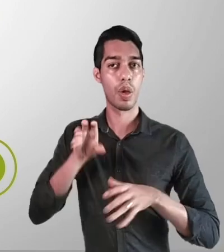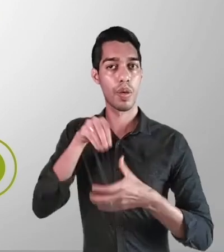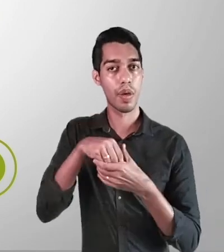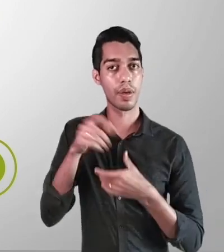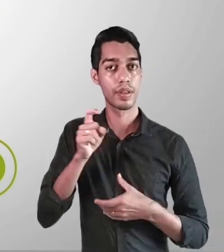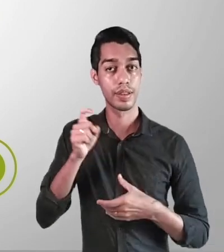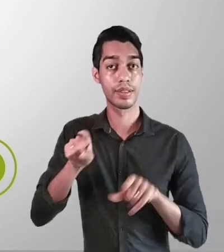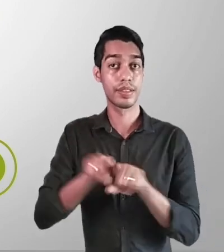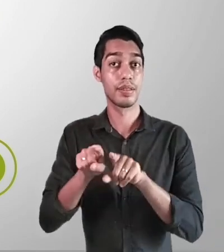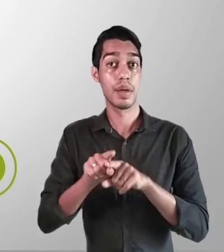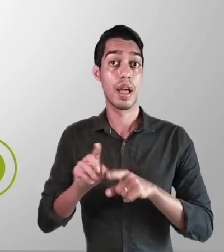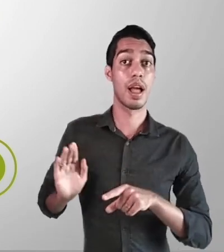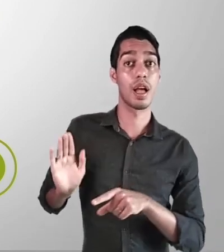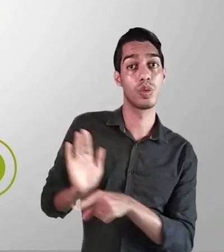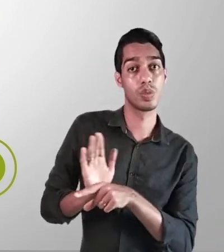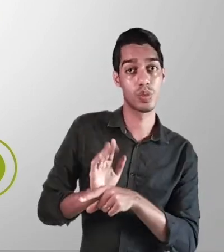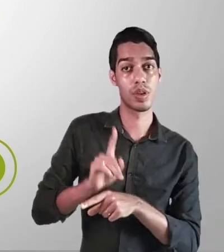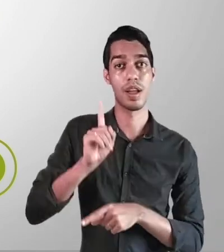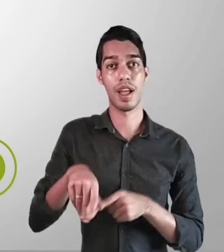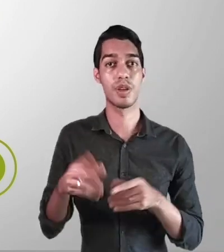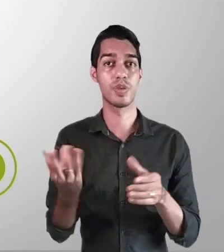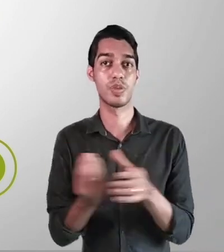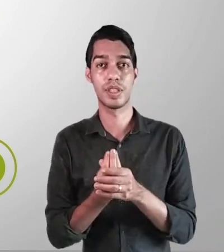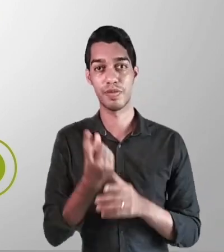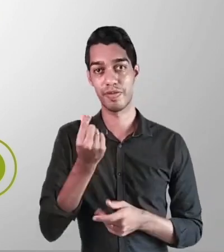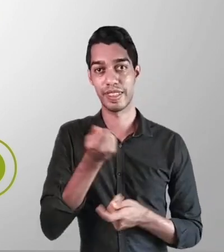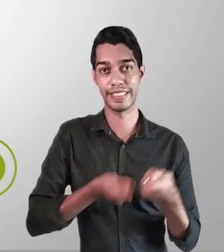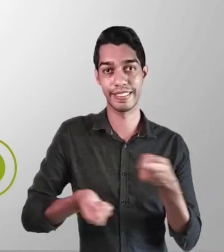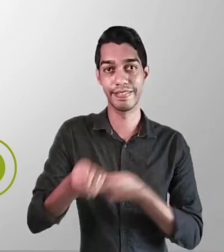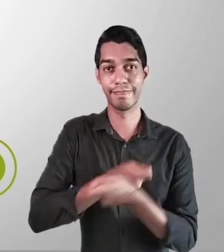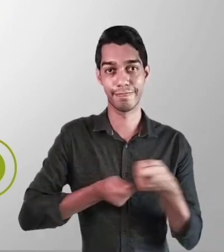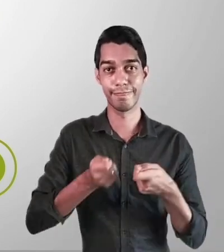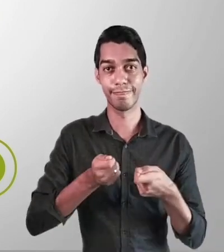colaboram para esse processo de inclusão financeira.